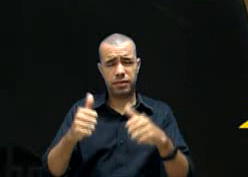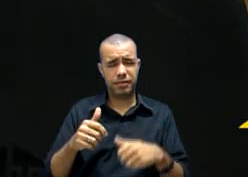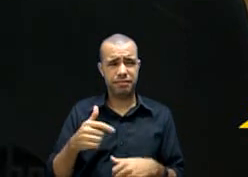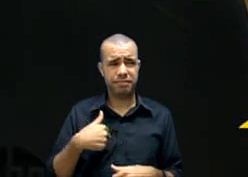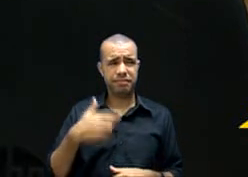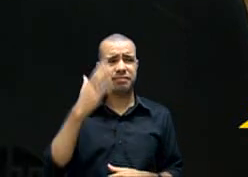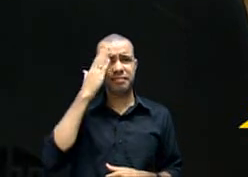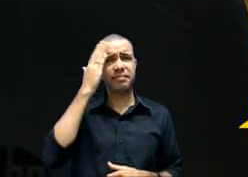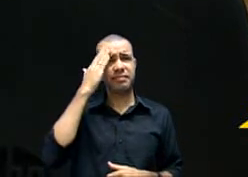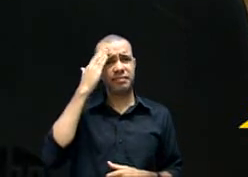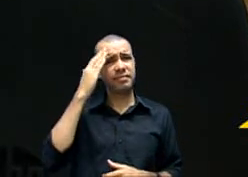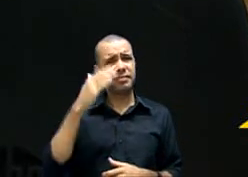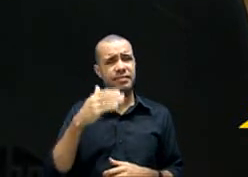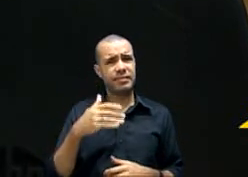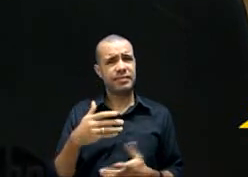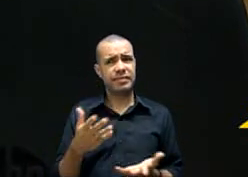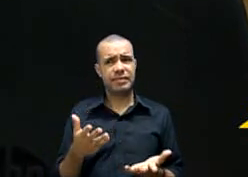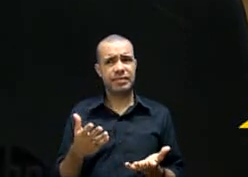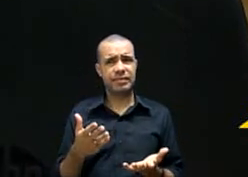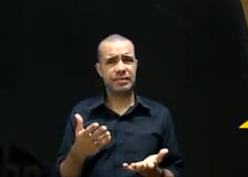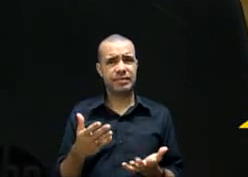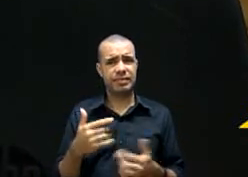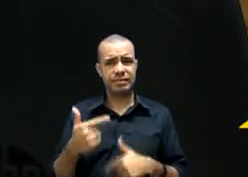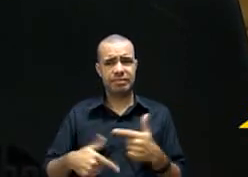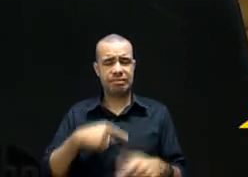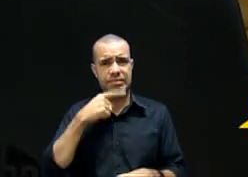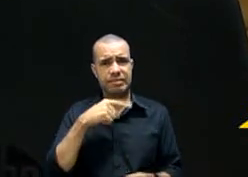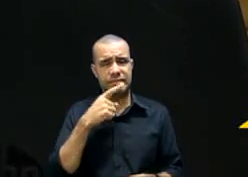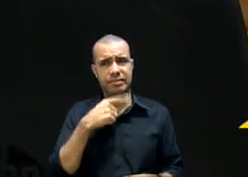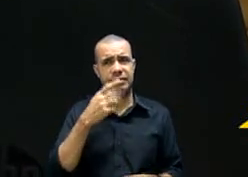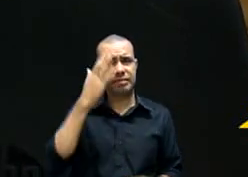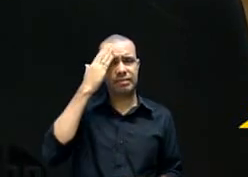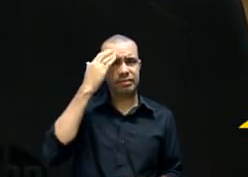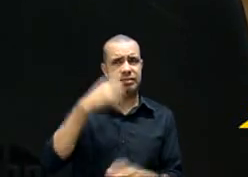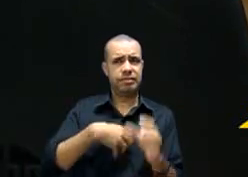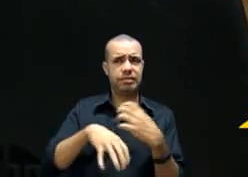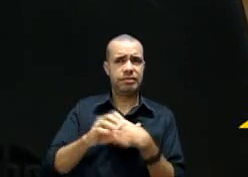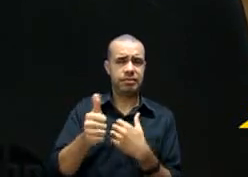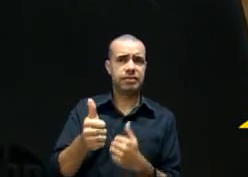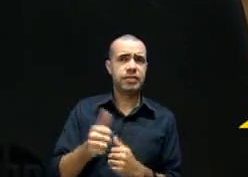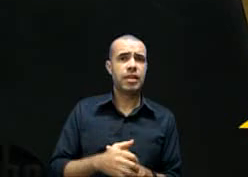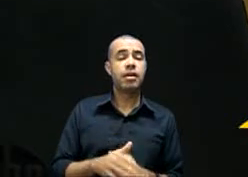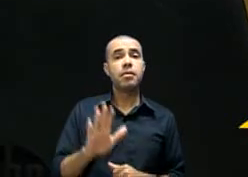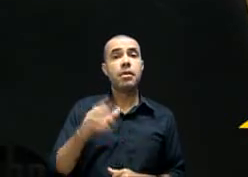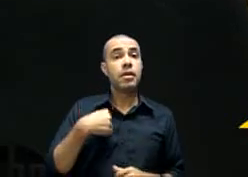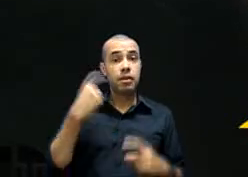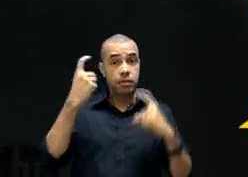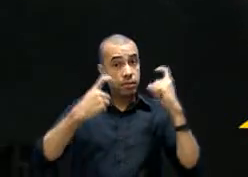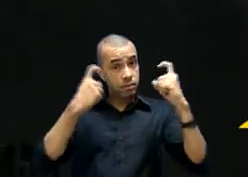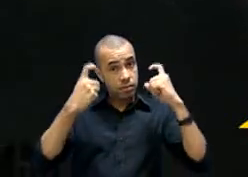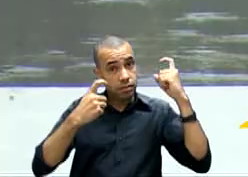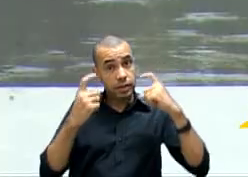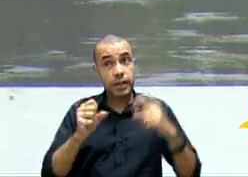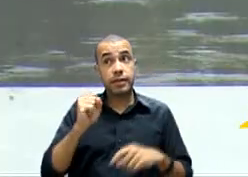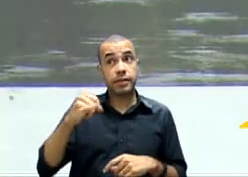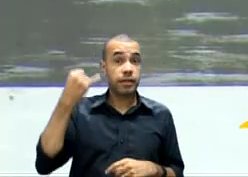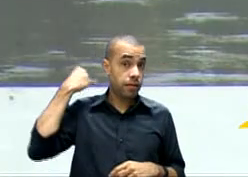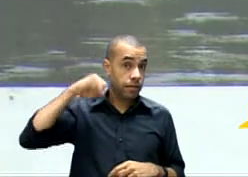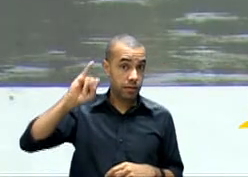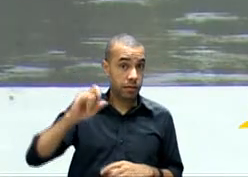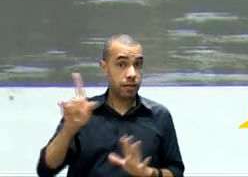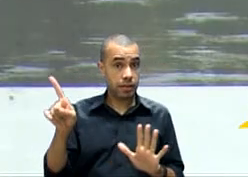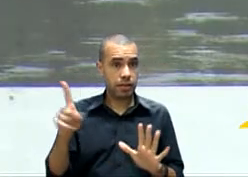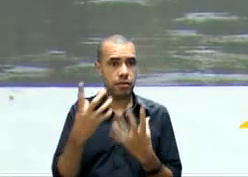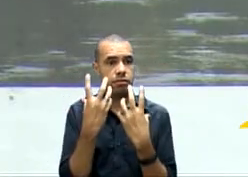ficar afastado aqui, mas a minha preocupação é essa. Mas se ela se comprometeu. A não entrar com a